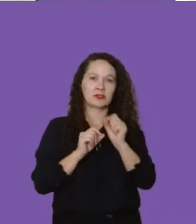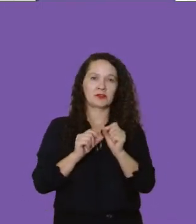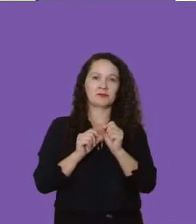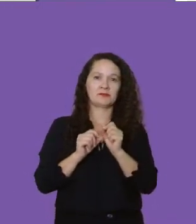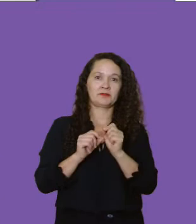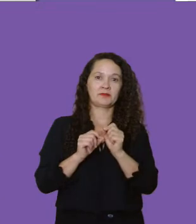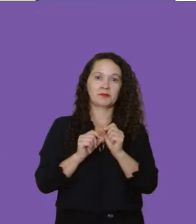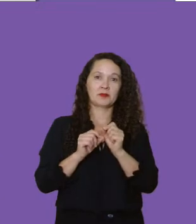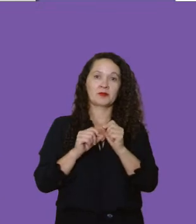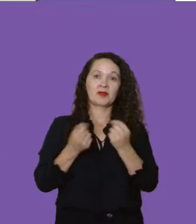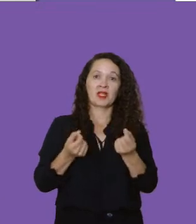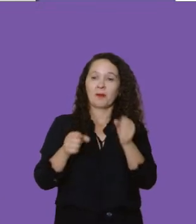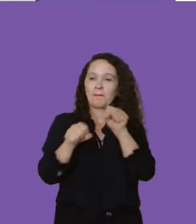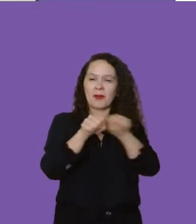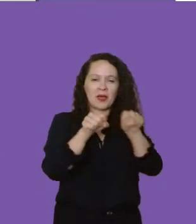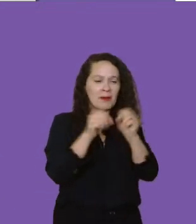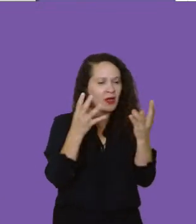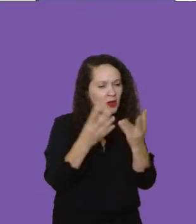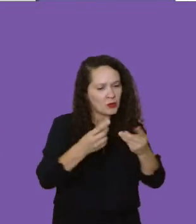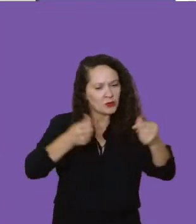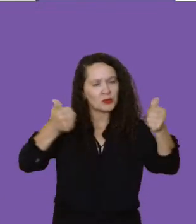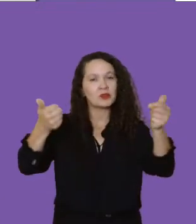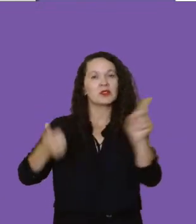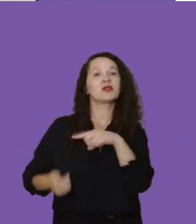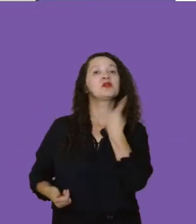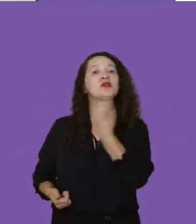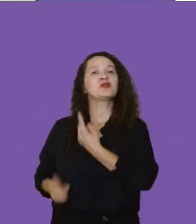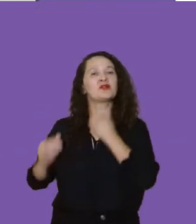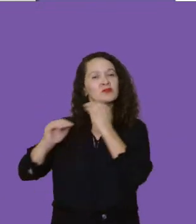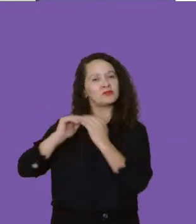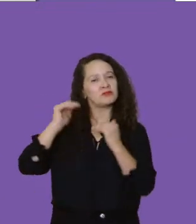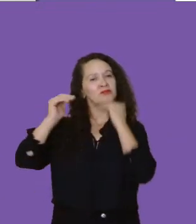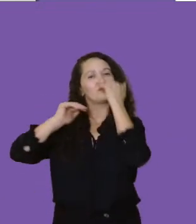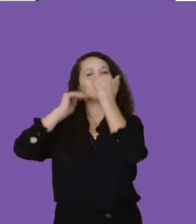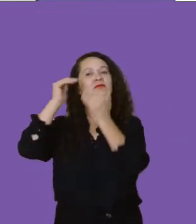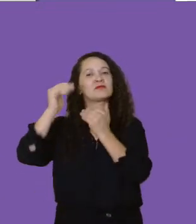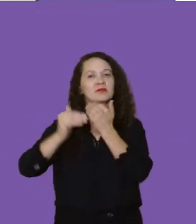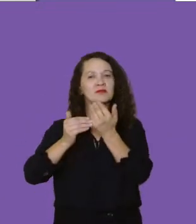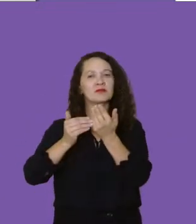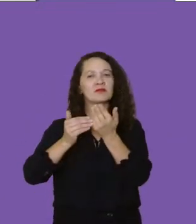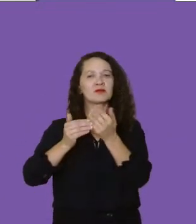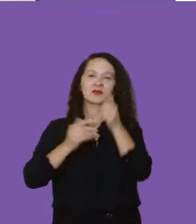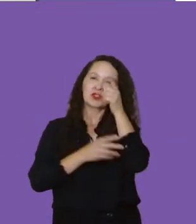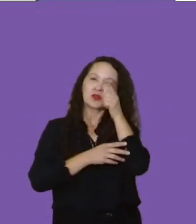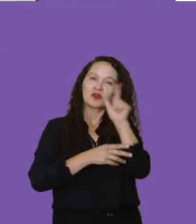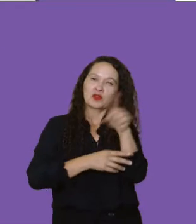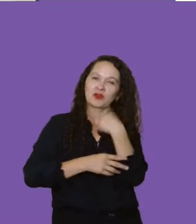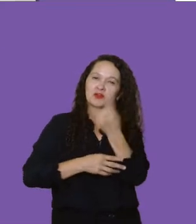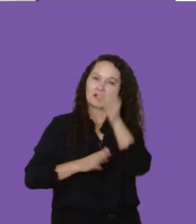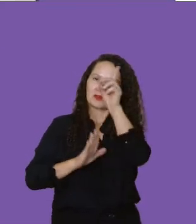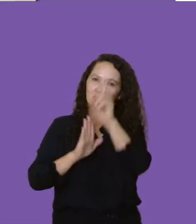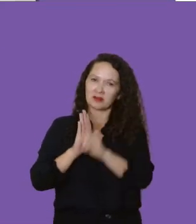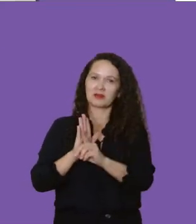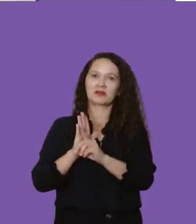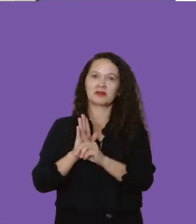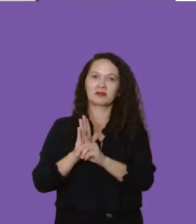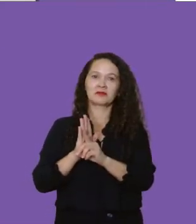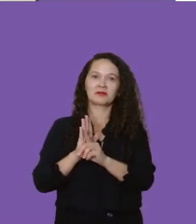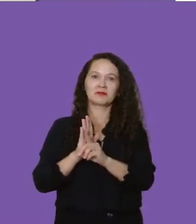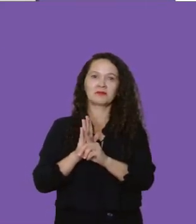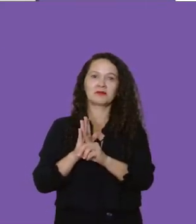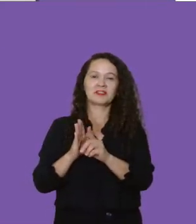a ser destruído, e nós avançamos na conquista dos nossos direitos. E